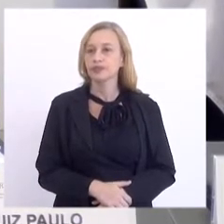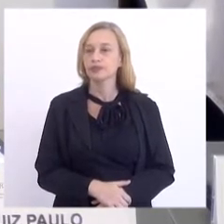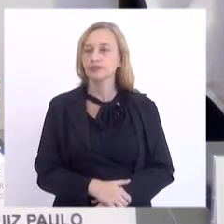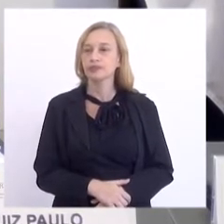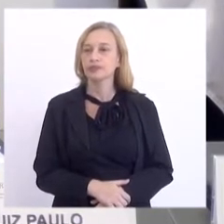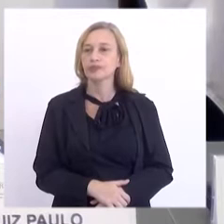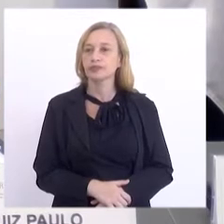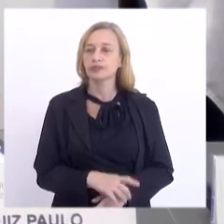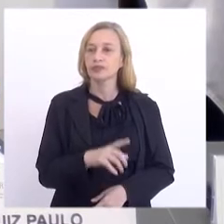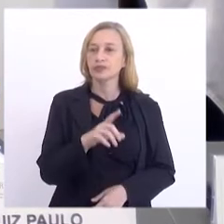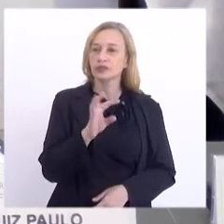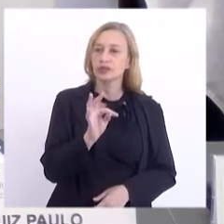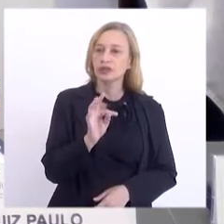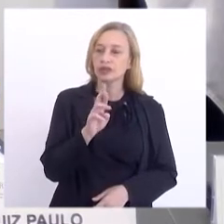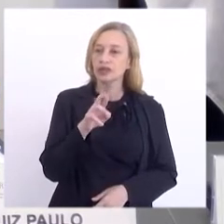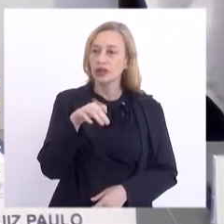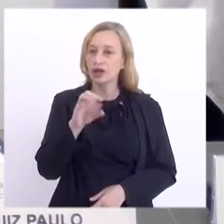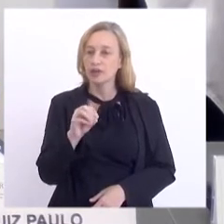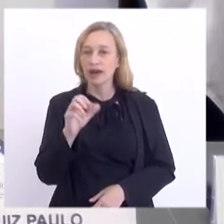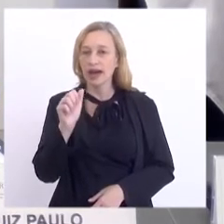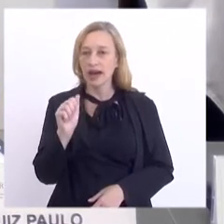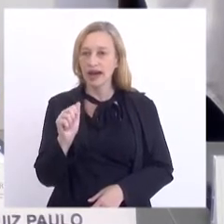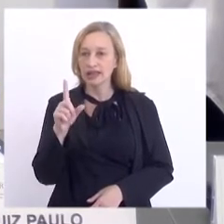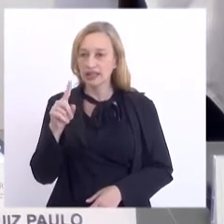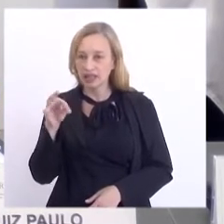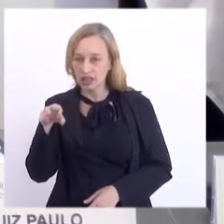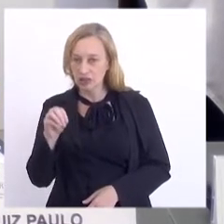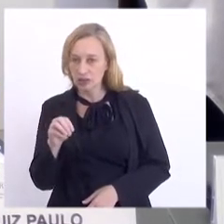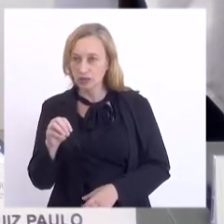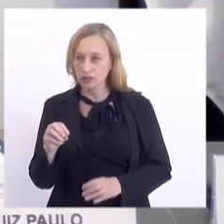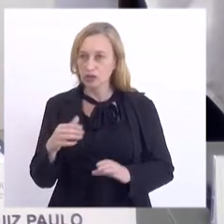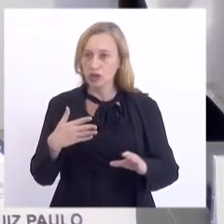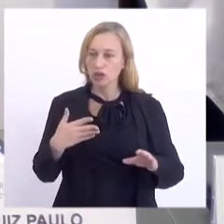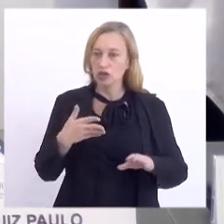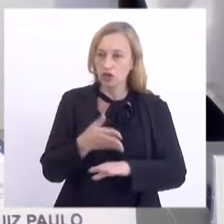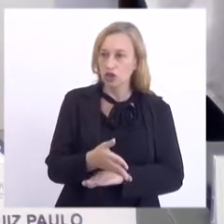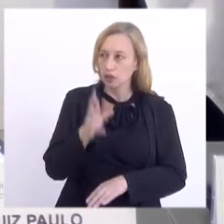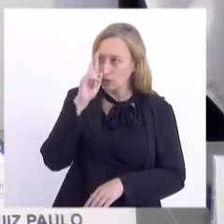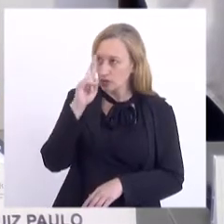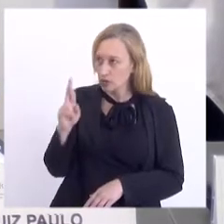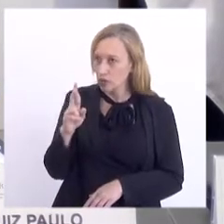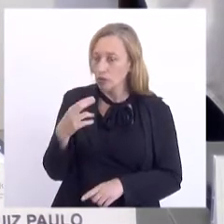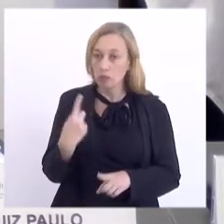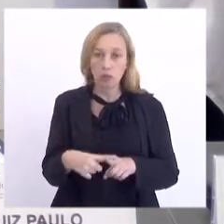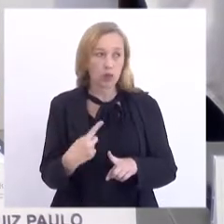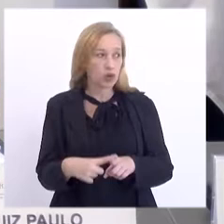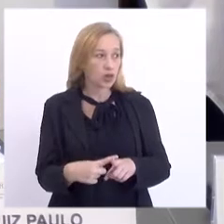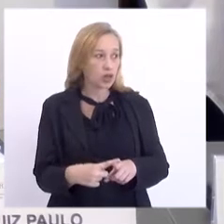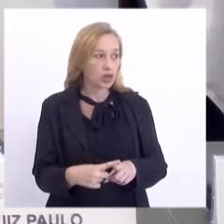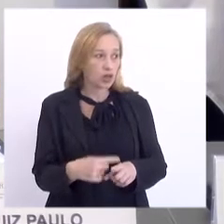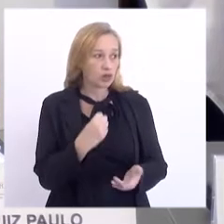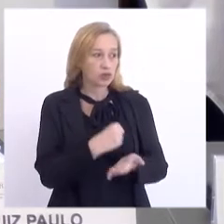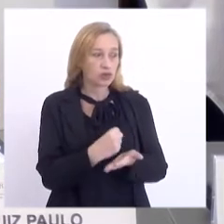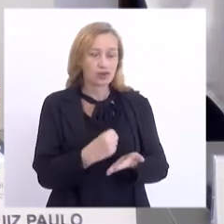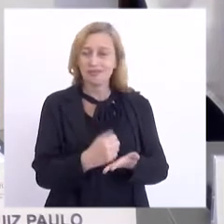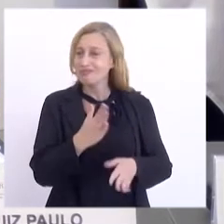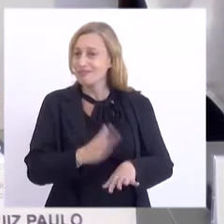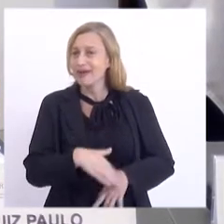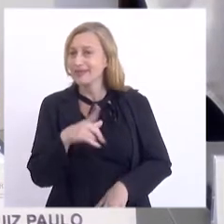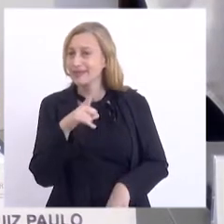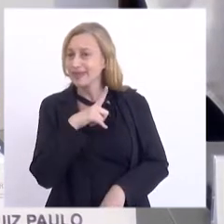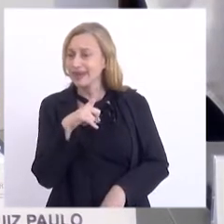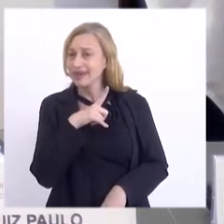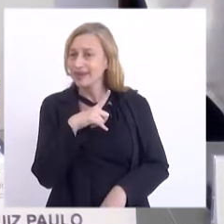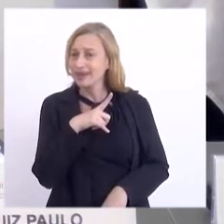aditivos E essas informações serão Criciúma porque não contrário de obras mas tem